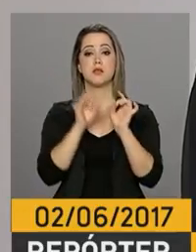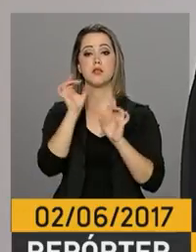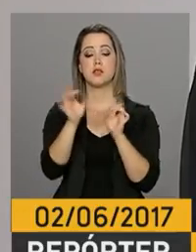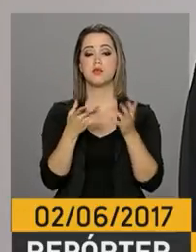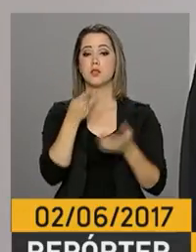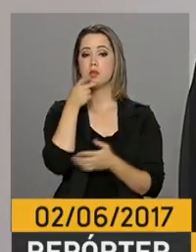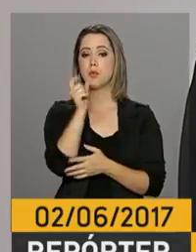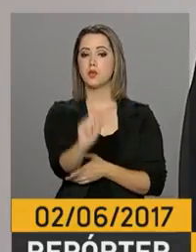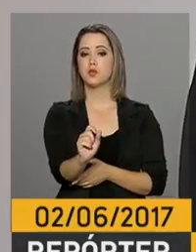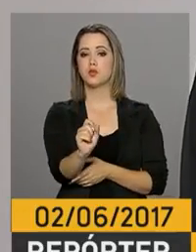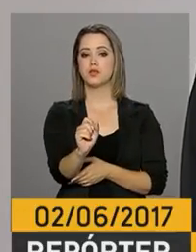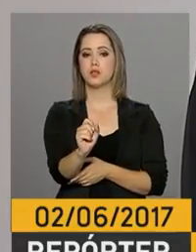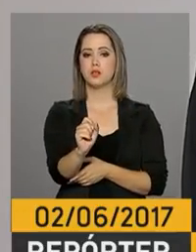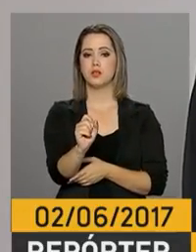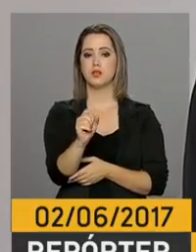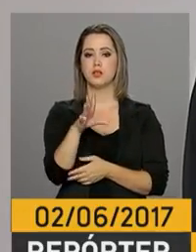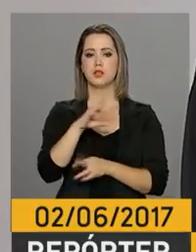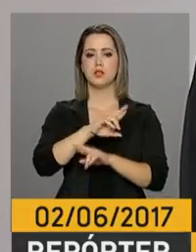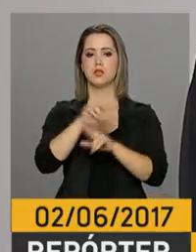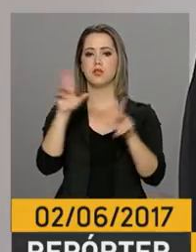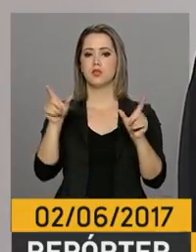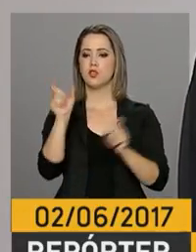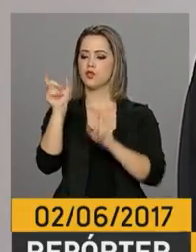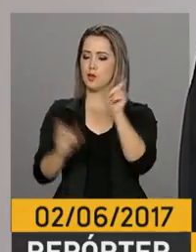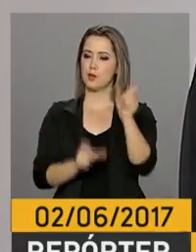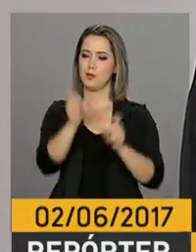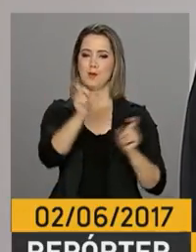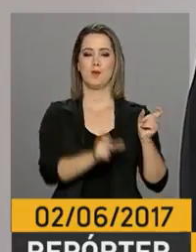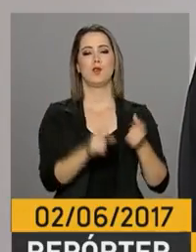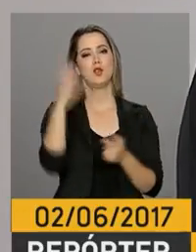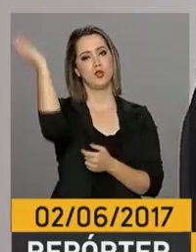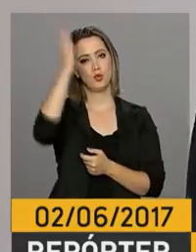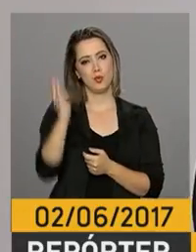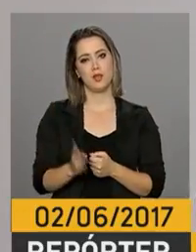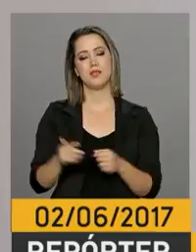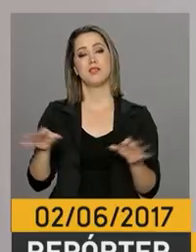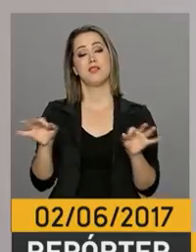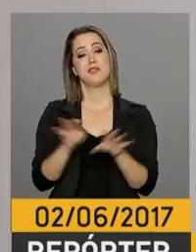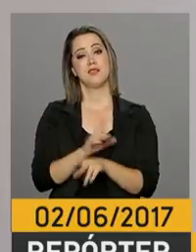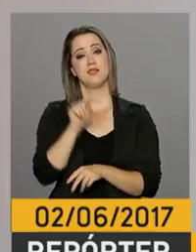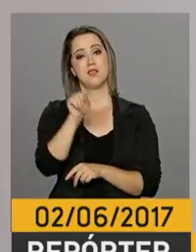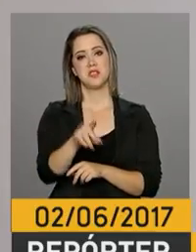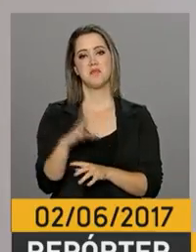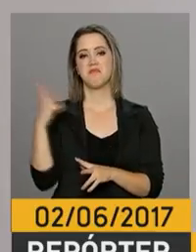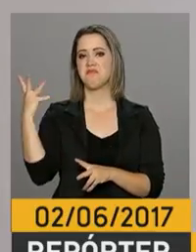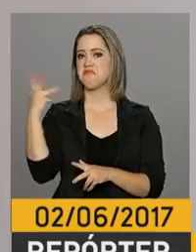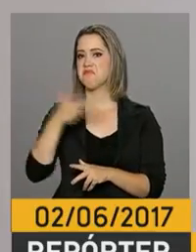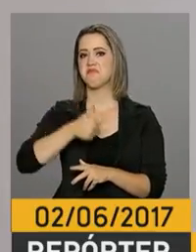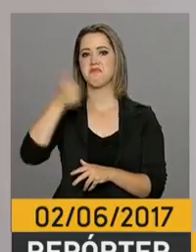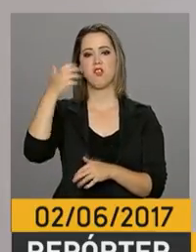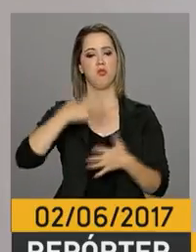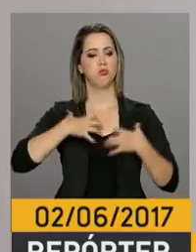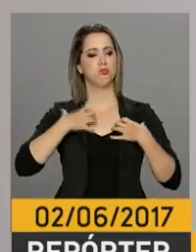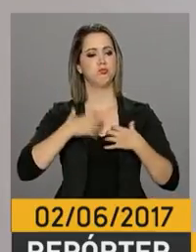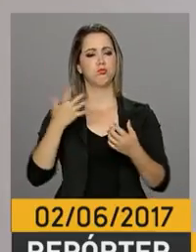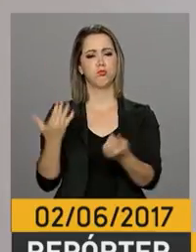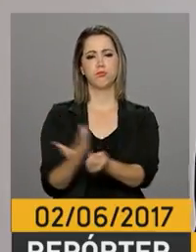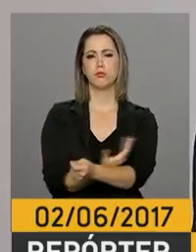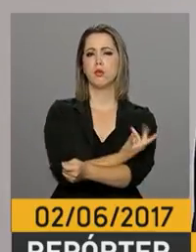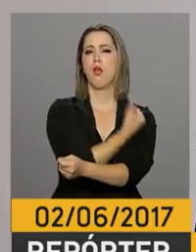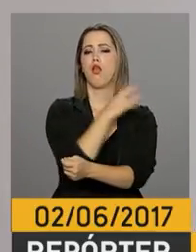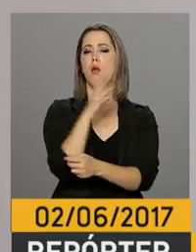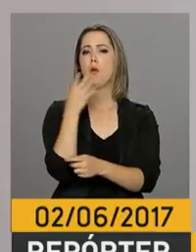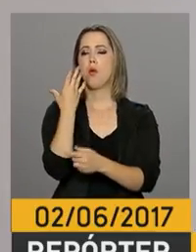mencionando as mais variadas nacionalidades brasileira e terminar muito emocionalmente com a